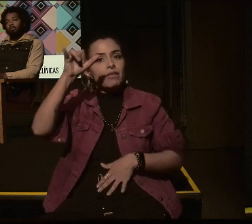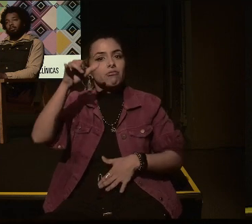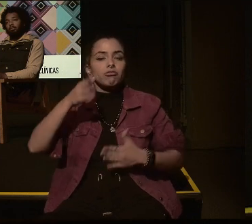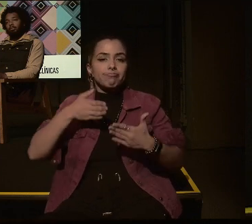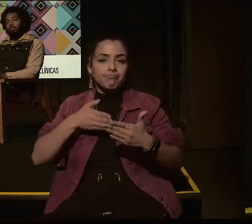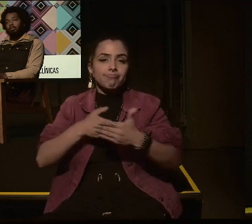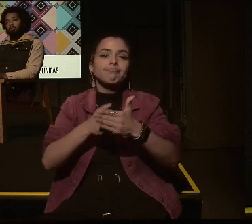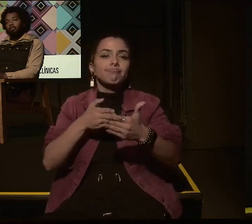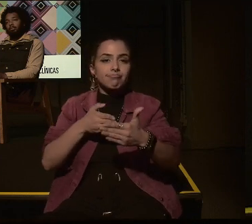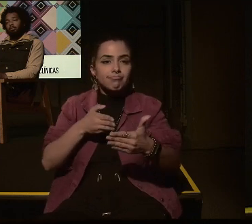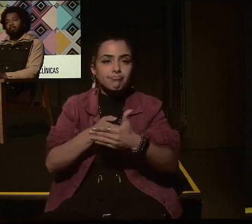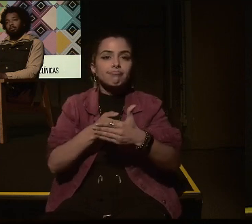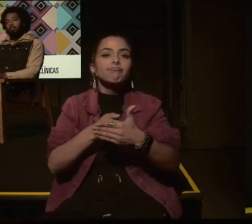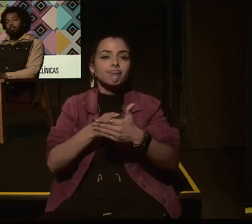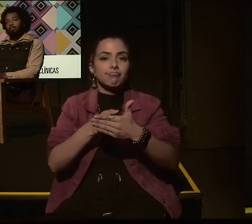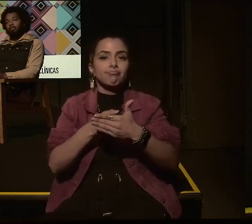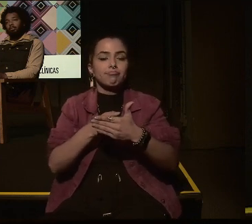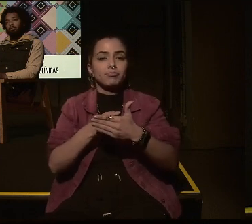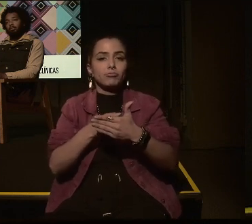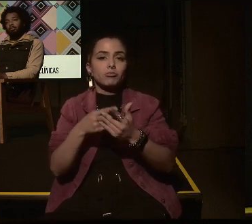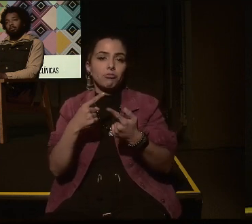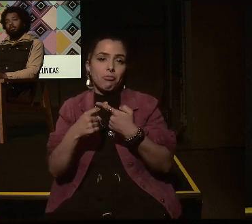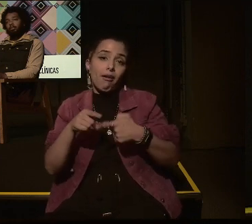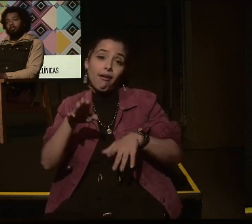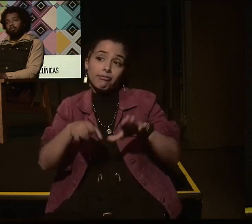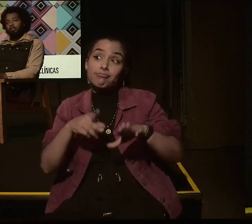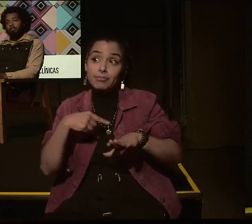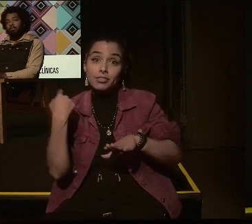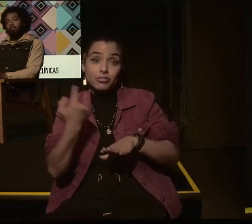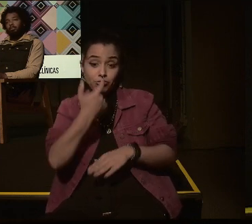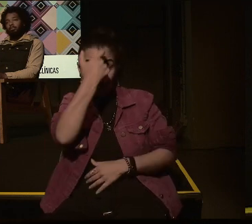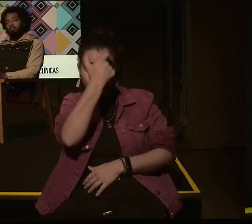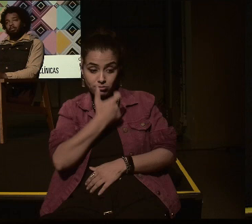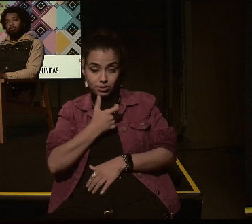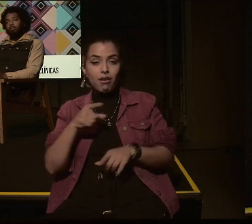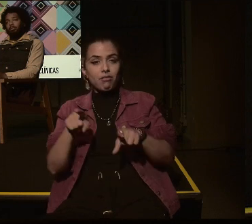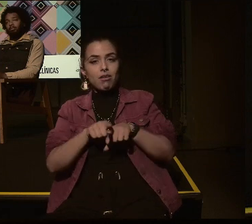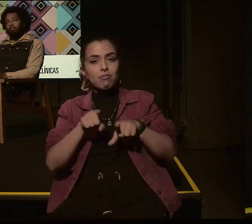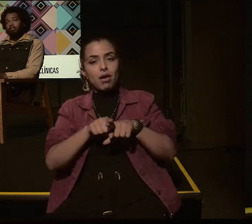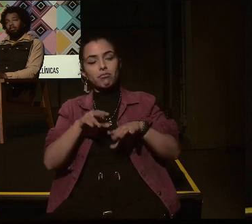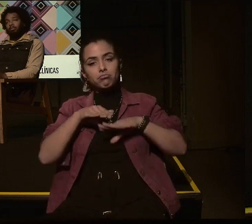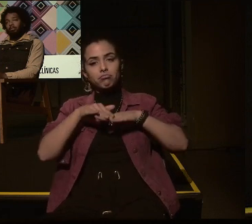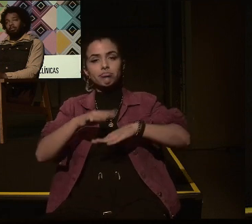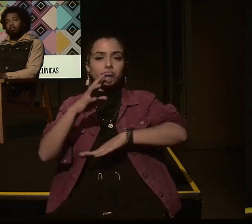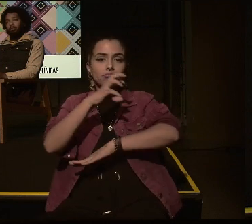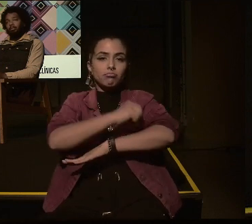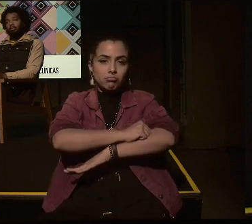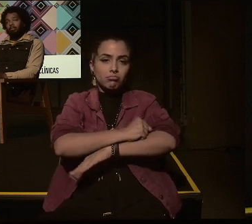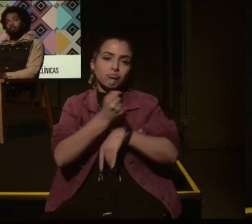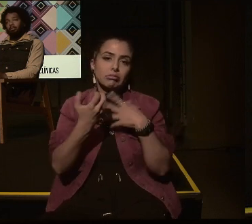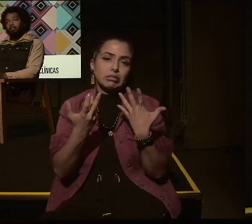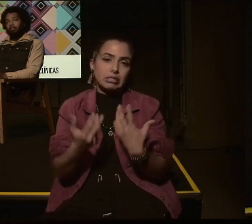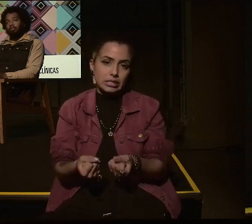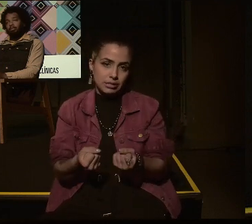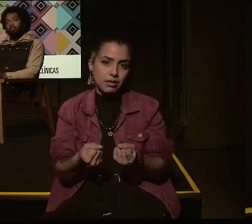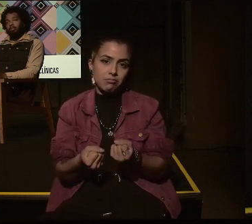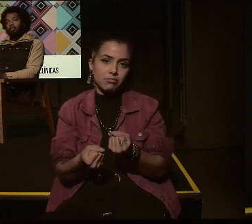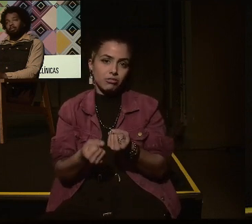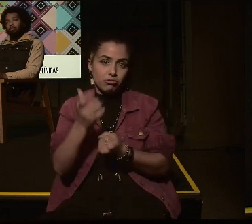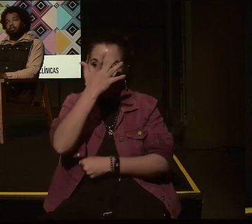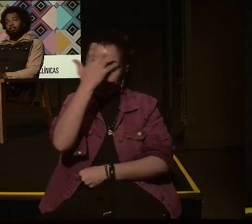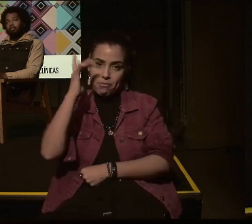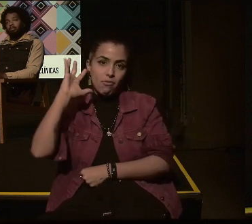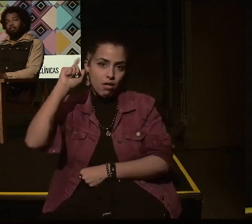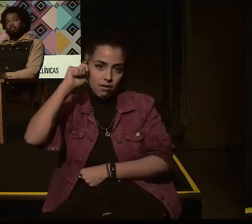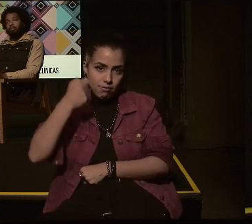impede a gente de aquilombar também com o outro, e assim como os nossos também, né, que eu